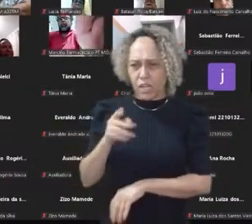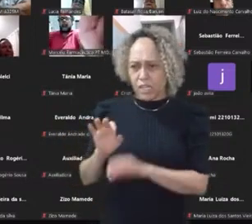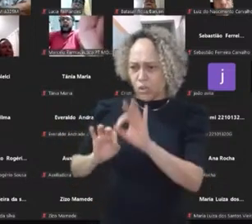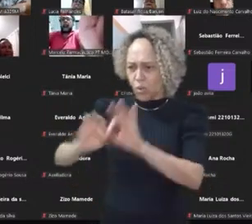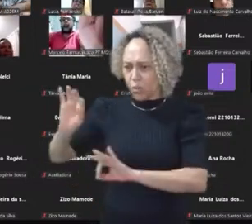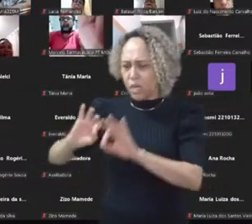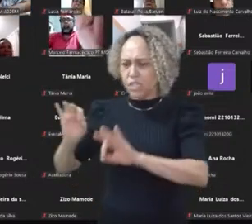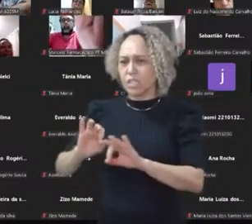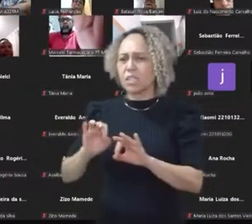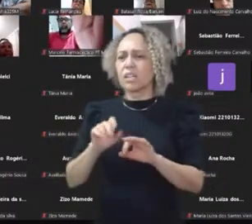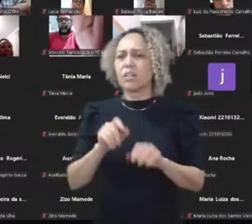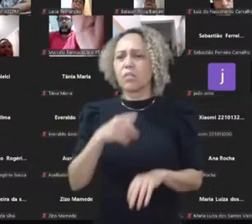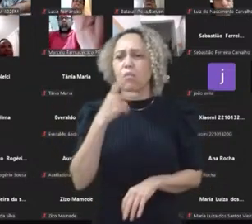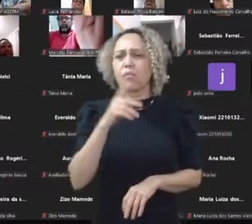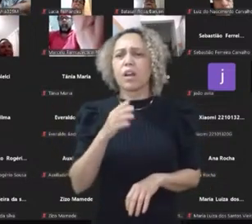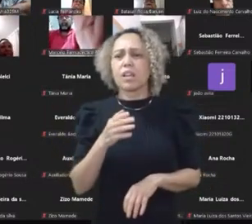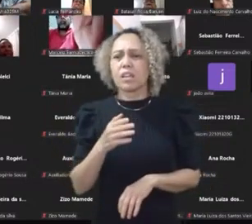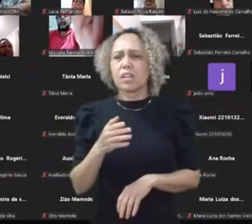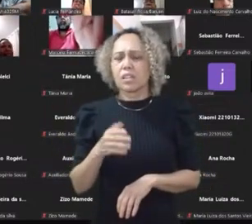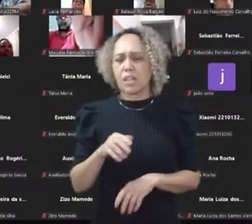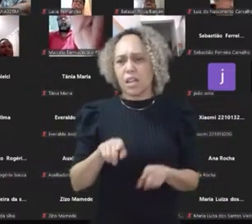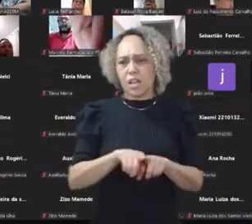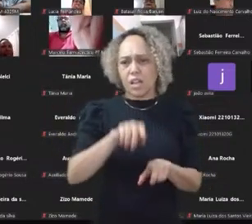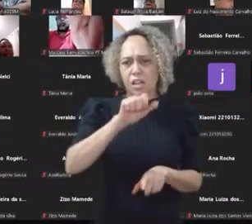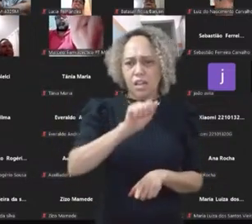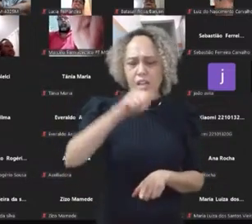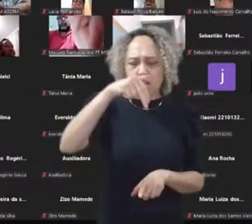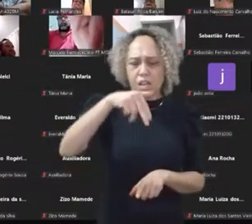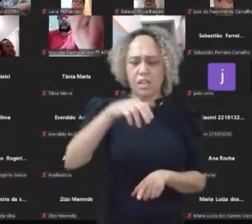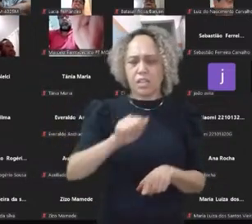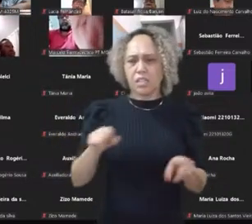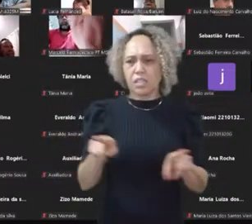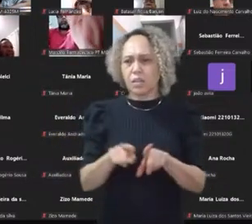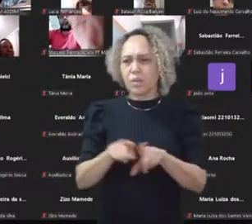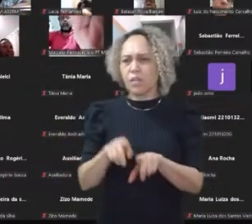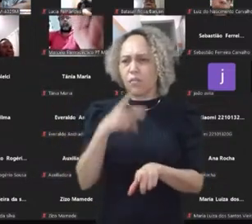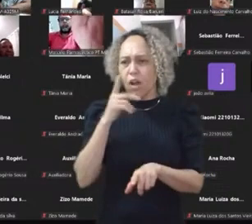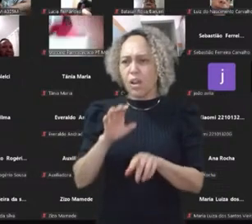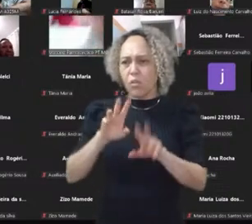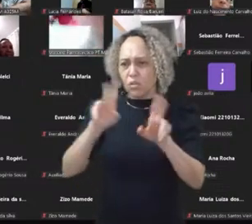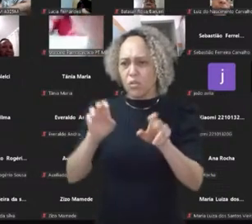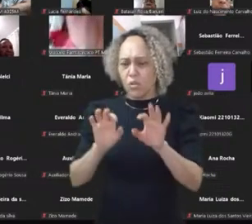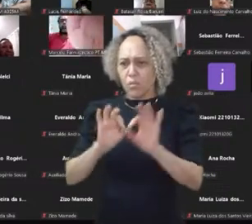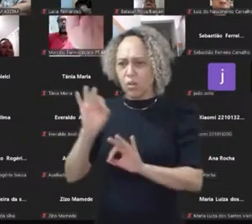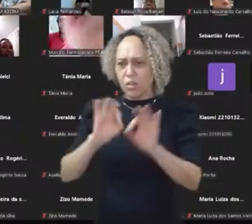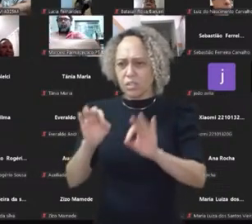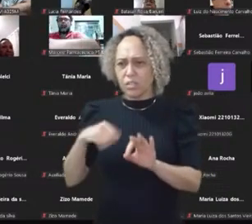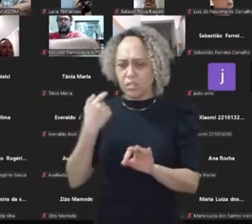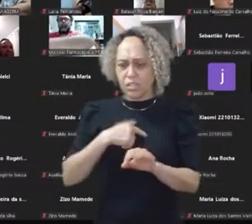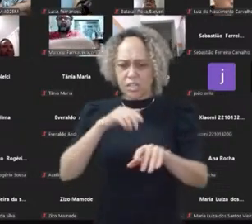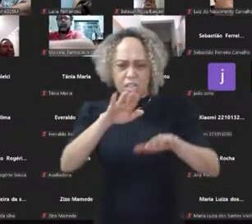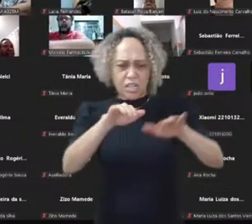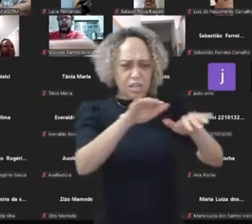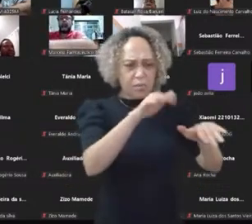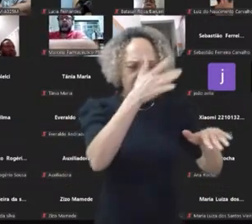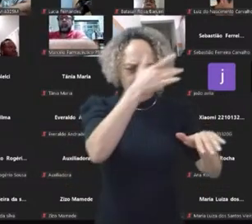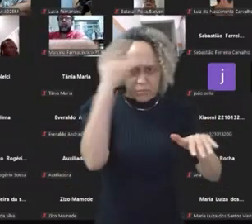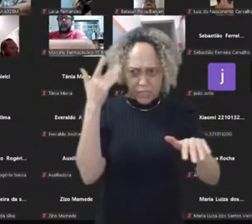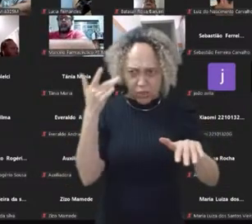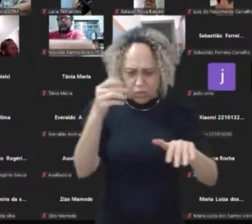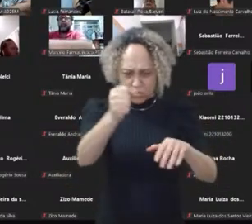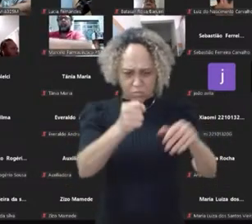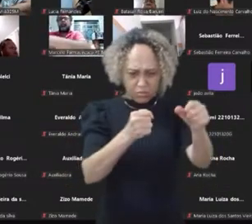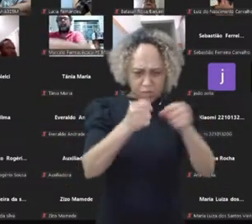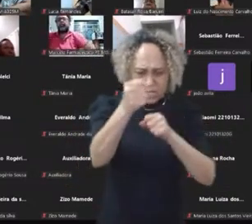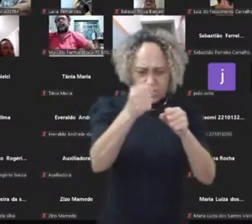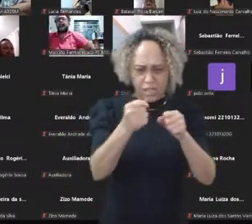organização e a Ana também falou muito bem sobre isso é é exatamente isso a gente pegar as pessoas que querem aí se voluntariar